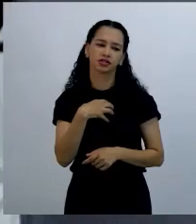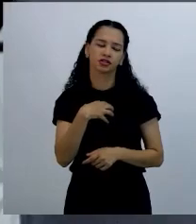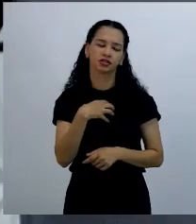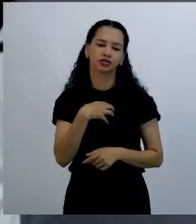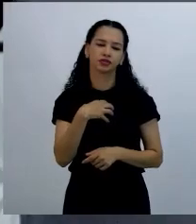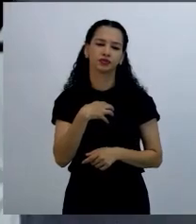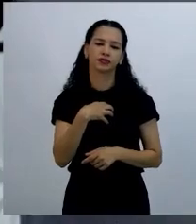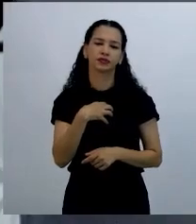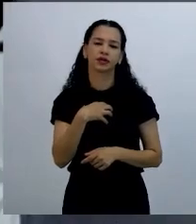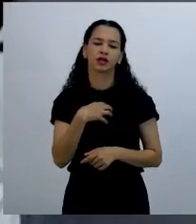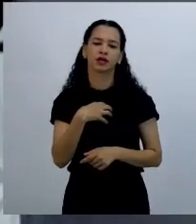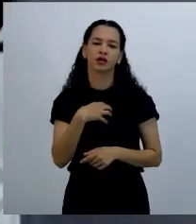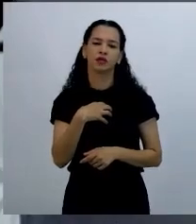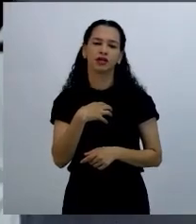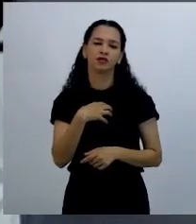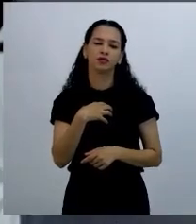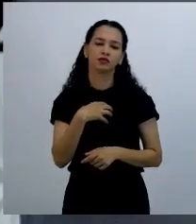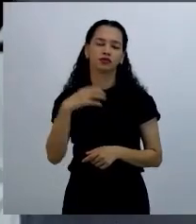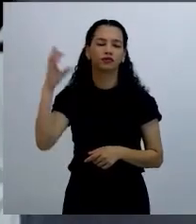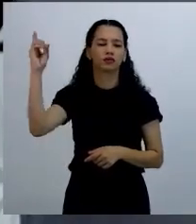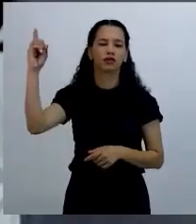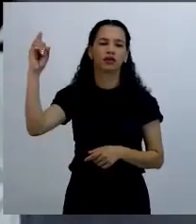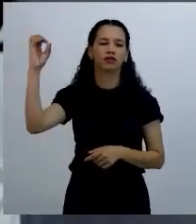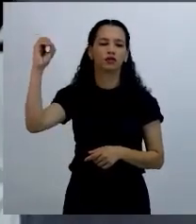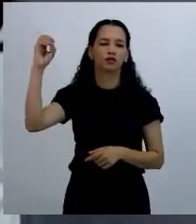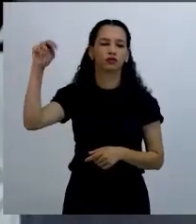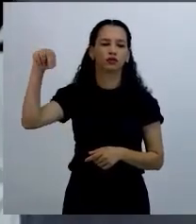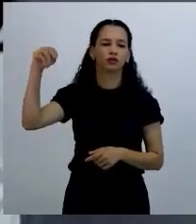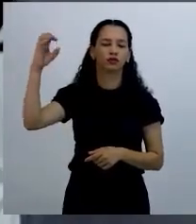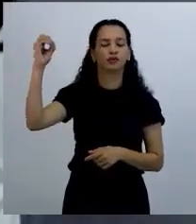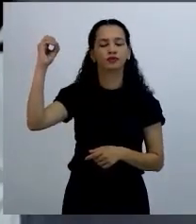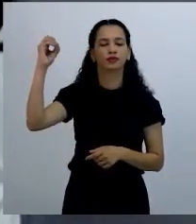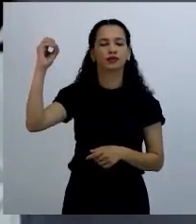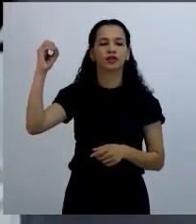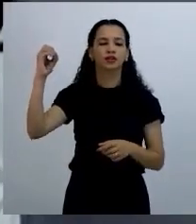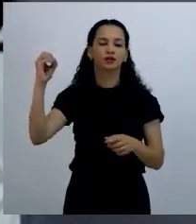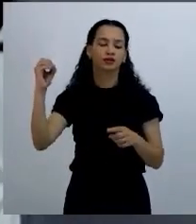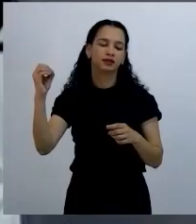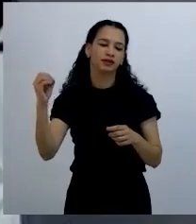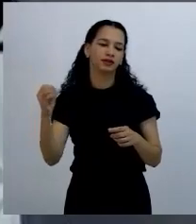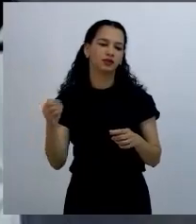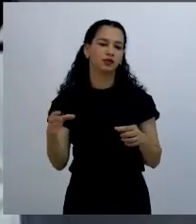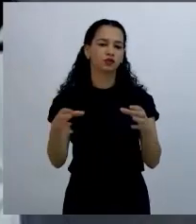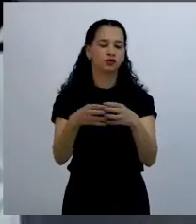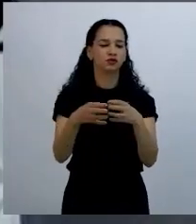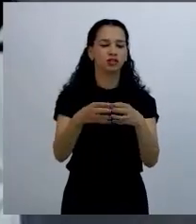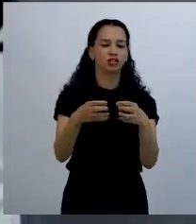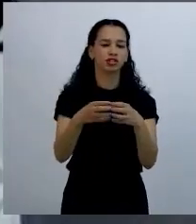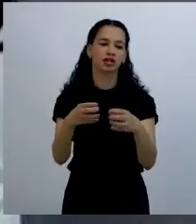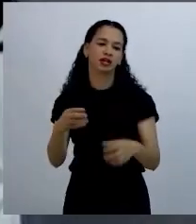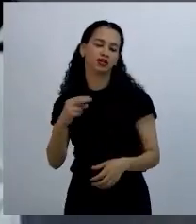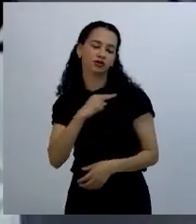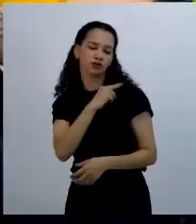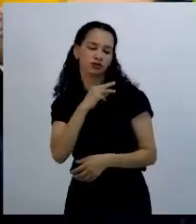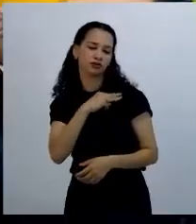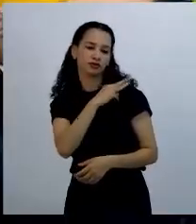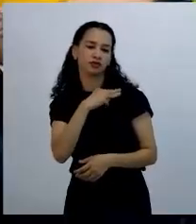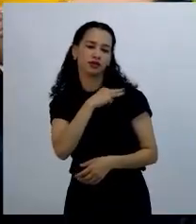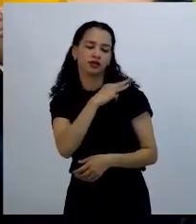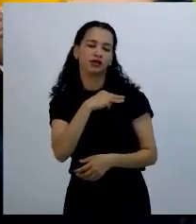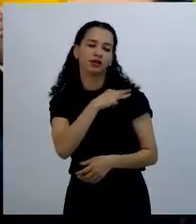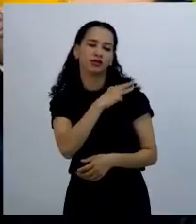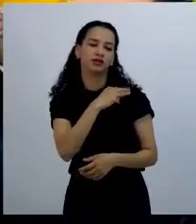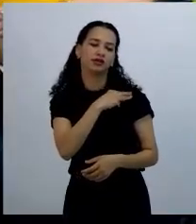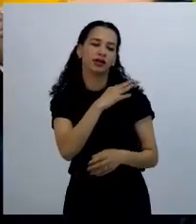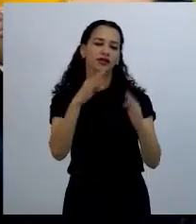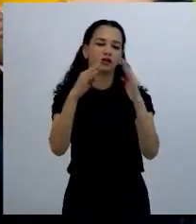que você venha cá não sou eu não é Deus não sou eu não é Deus e o mesmo Deus que me usa vai te usar também e se alegrar com